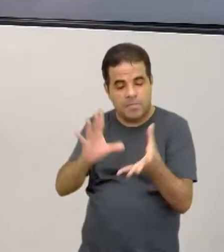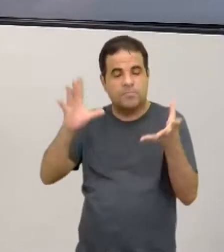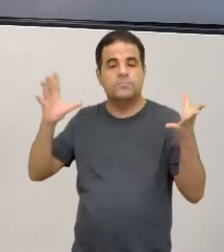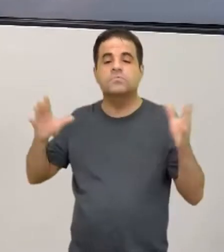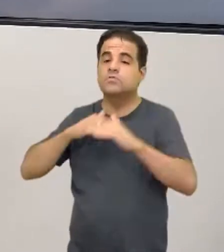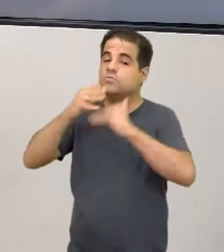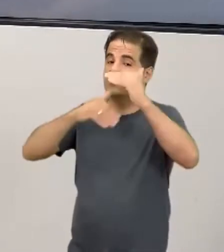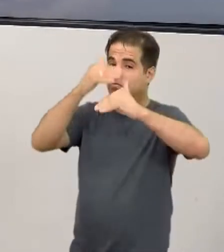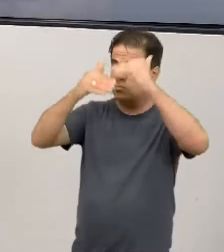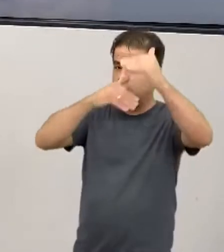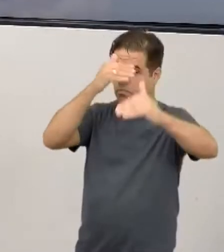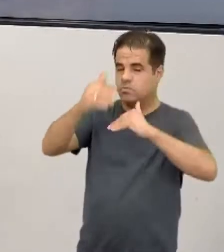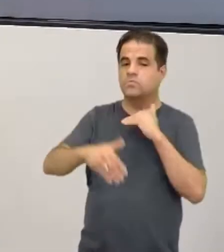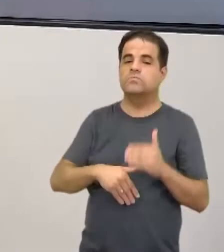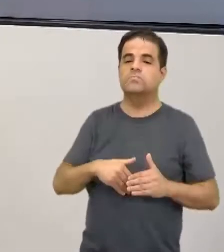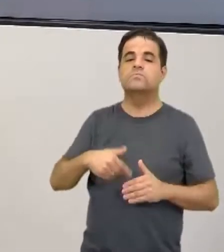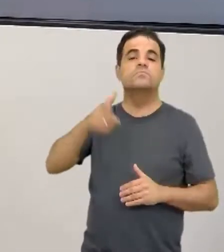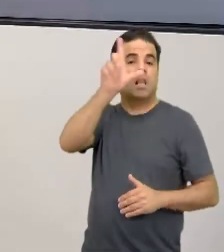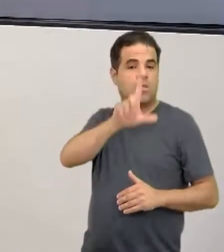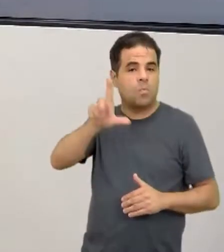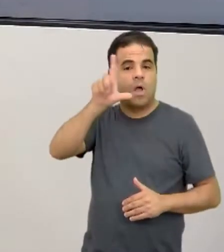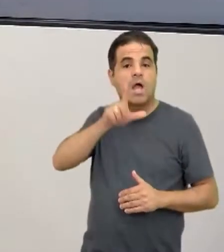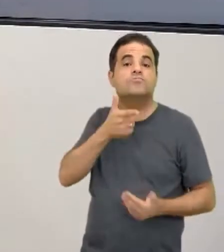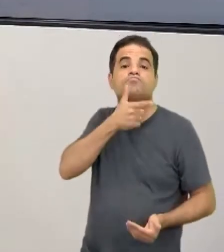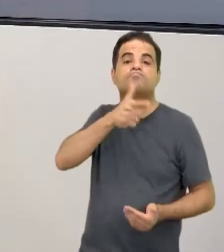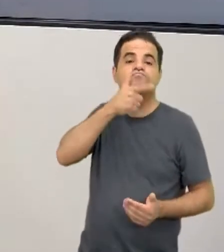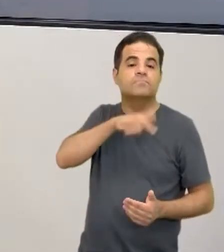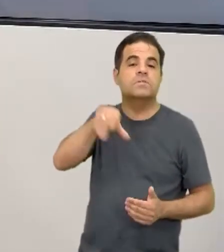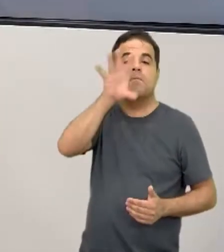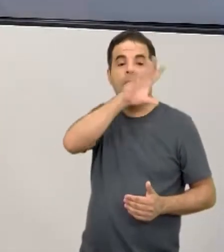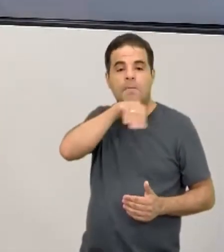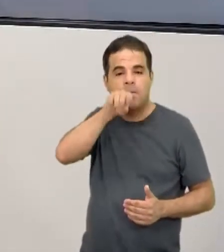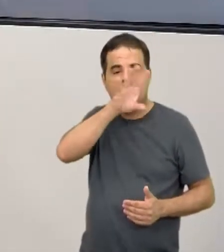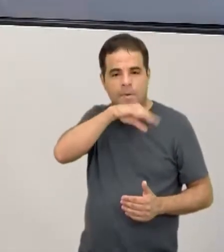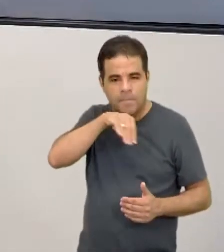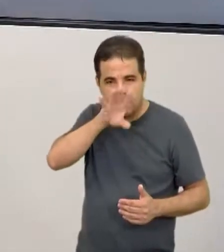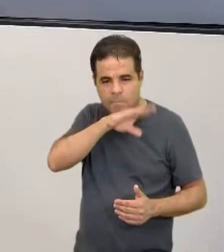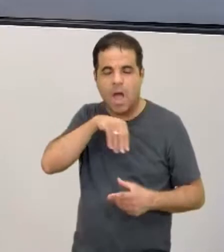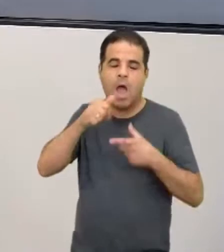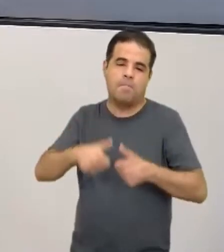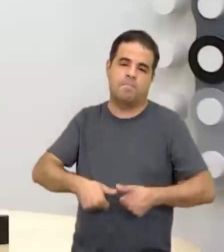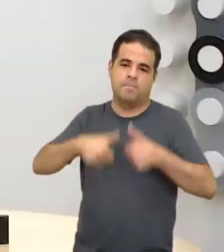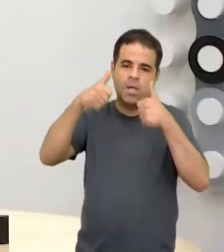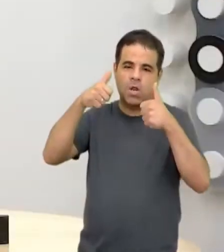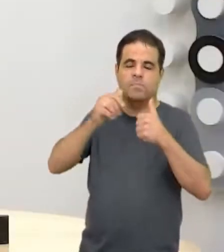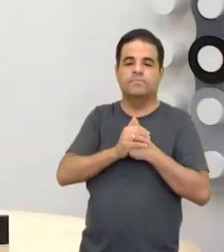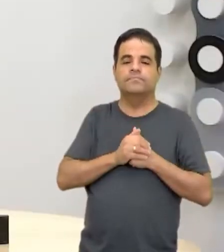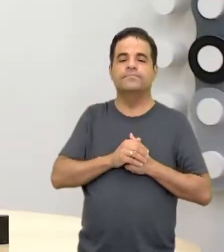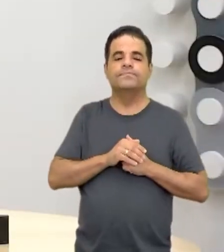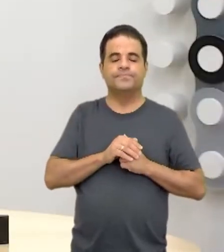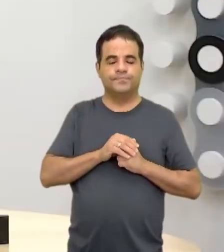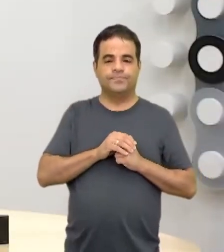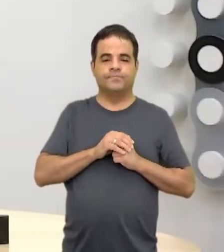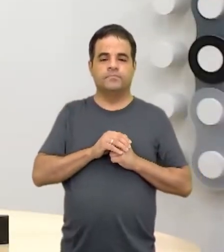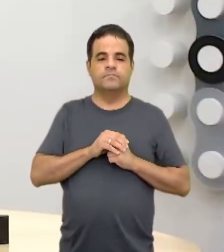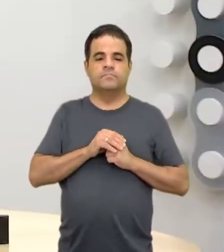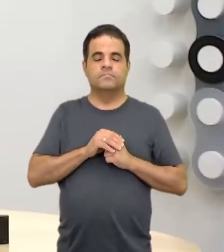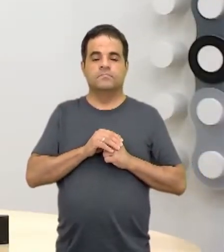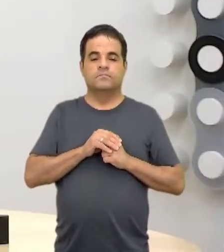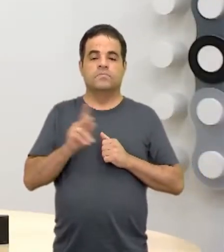um desenvolvimento mais apurado da linguagem também. Exatamente. Você está comentando aqui